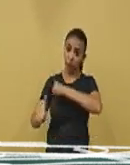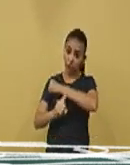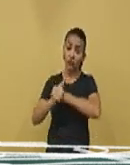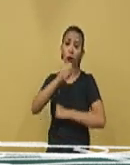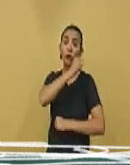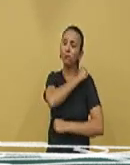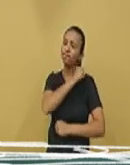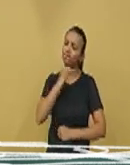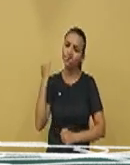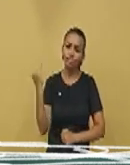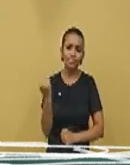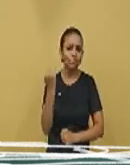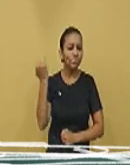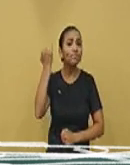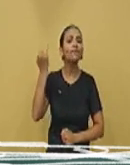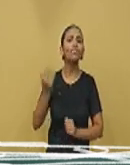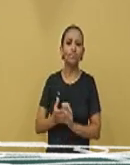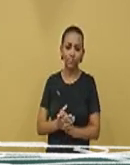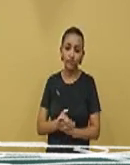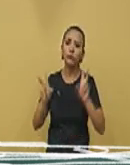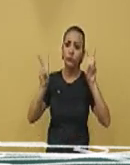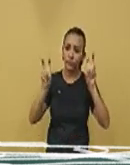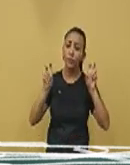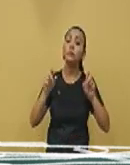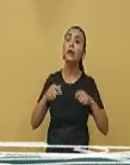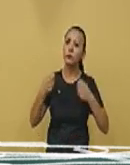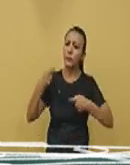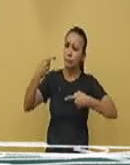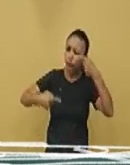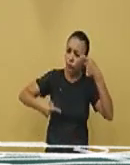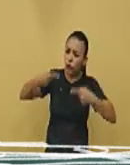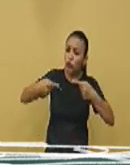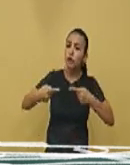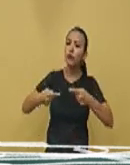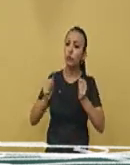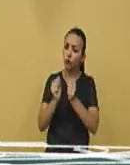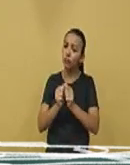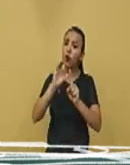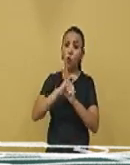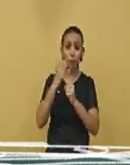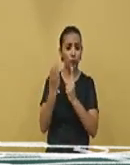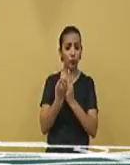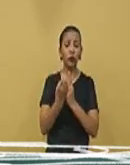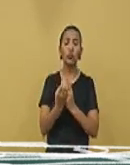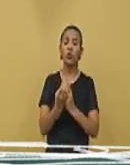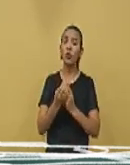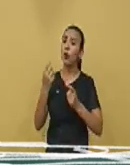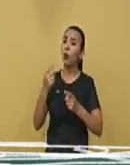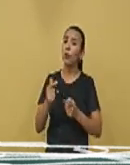é fundamental esse tema, que nós temos que debater muito bem com a comunidade para a gente não ter